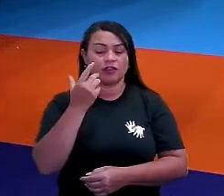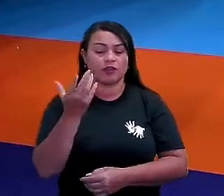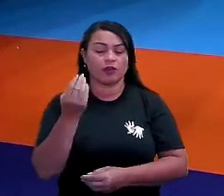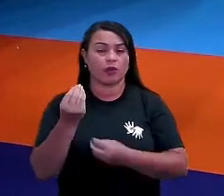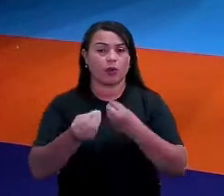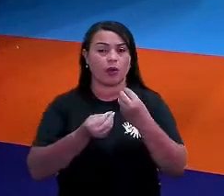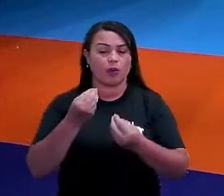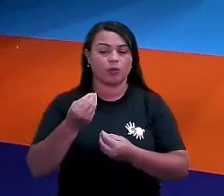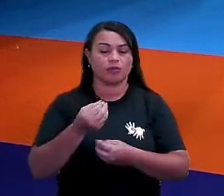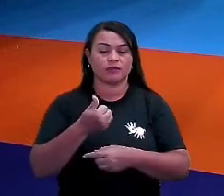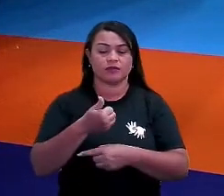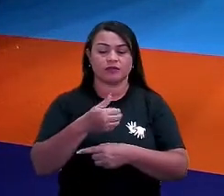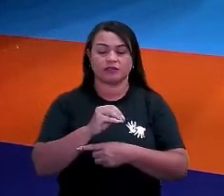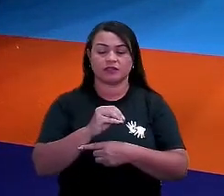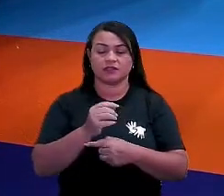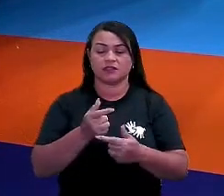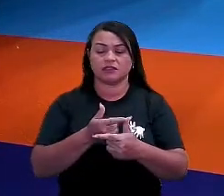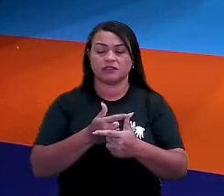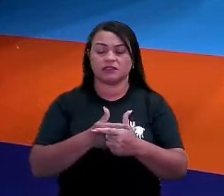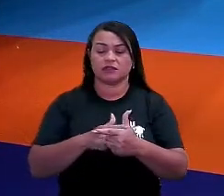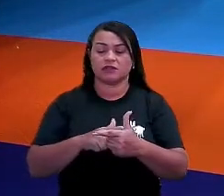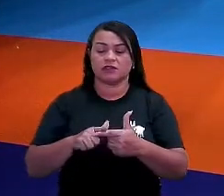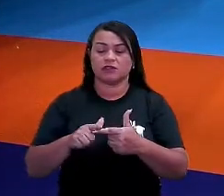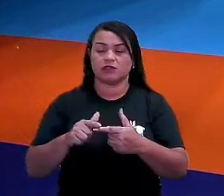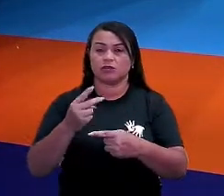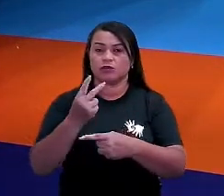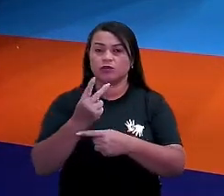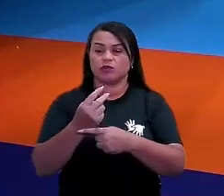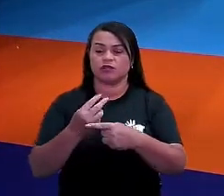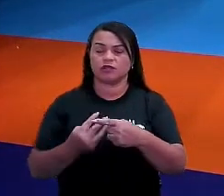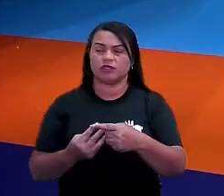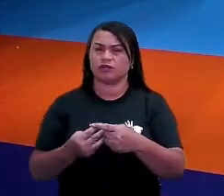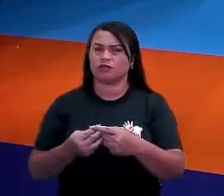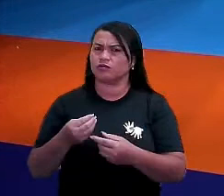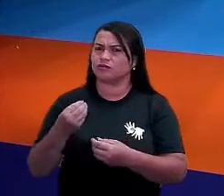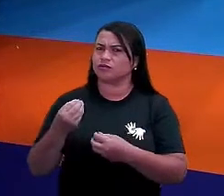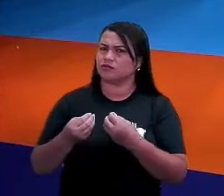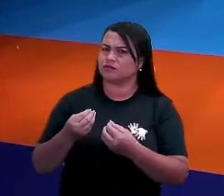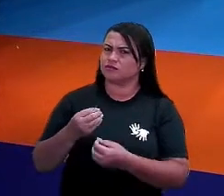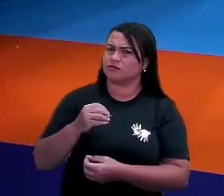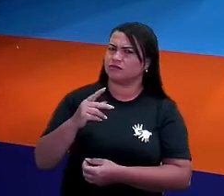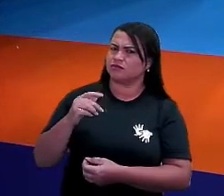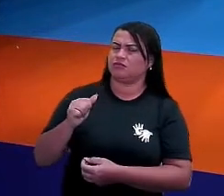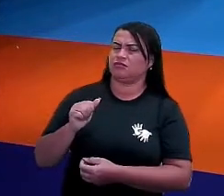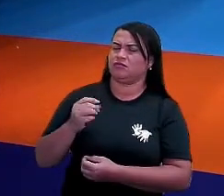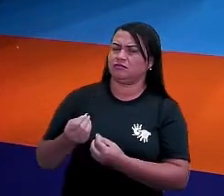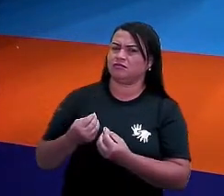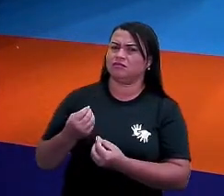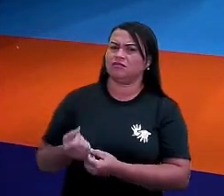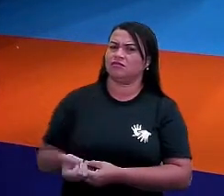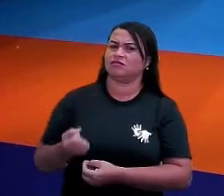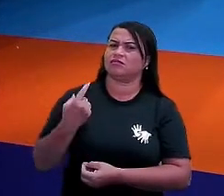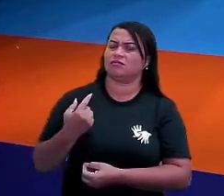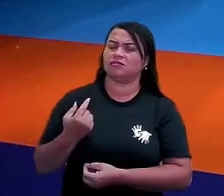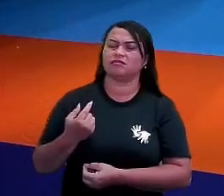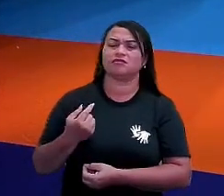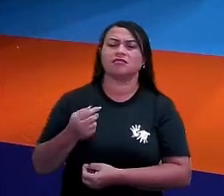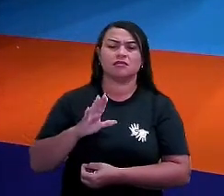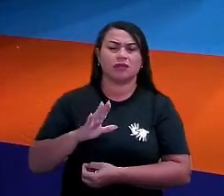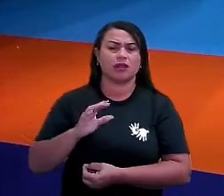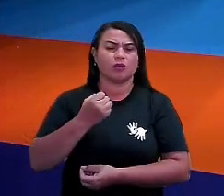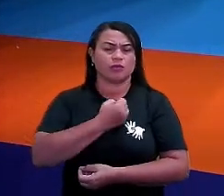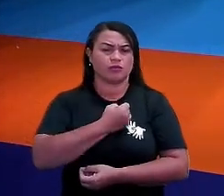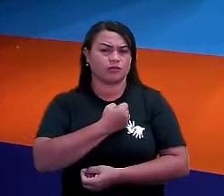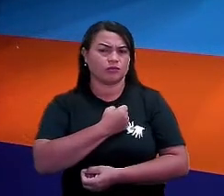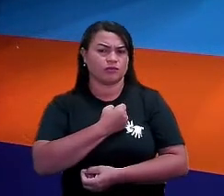vai fazer 10 dividido por 2/3. Opa, professor, é um número inteiro a ser dividido por uma fração. Como é que eu